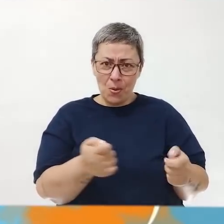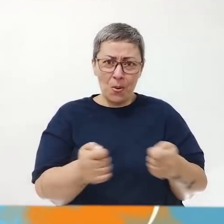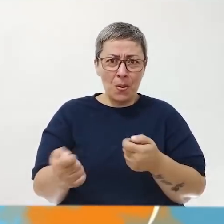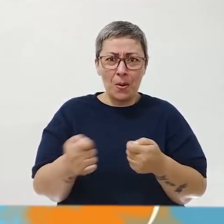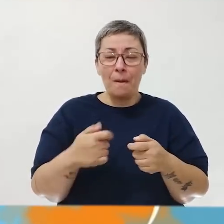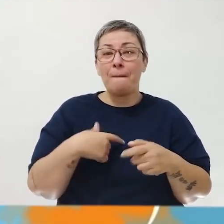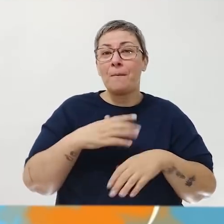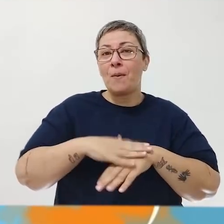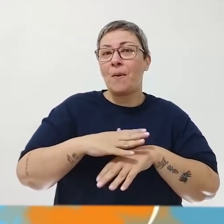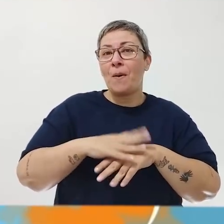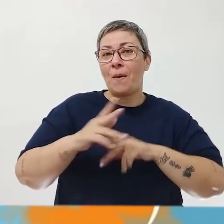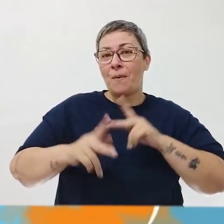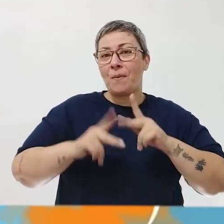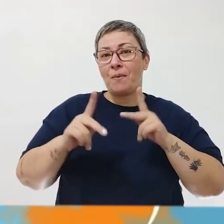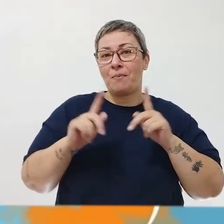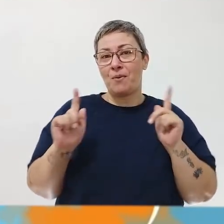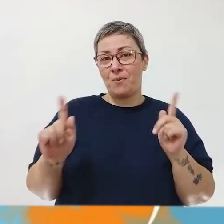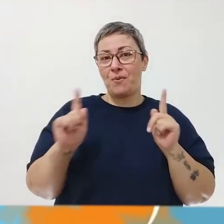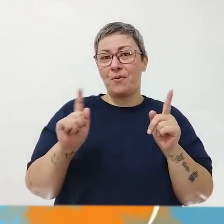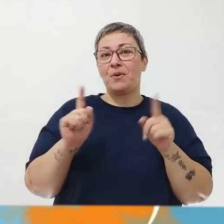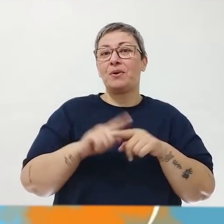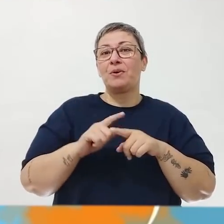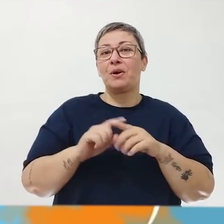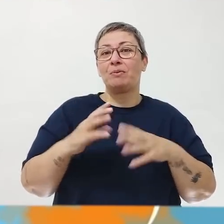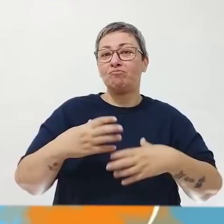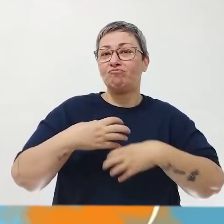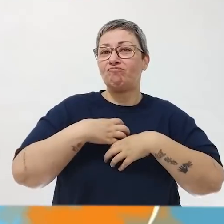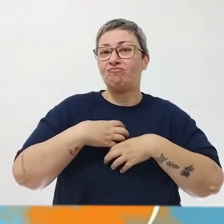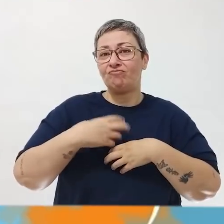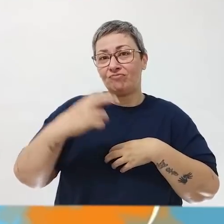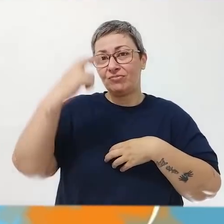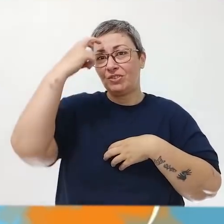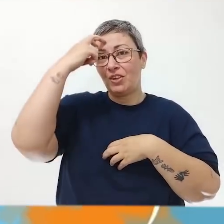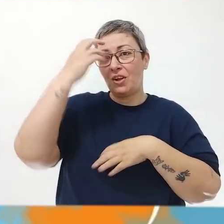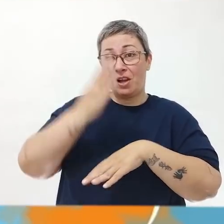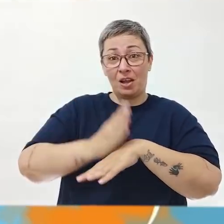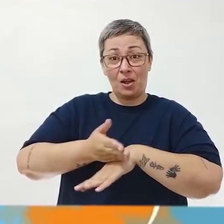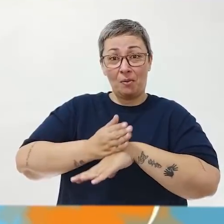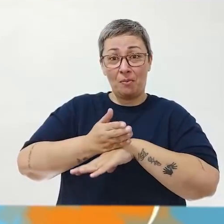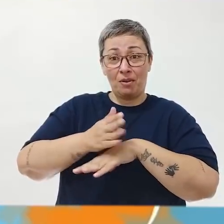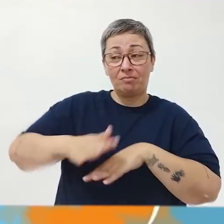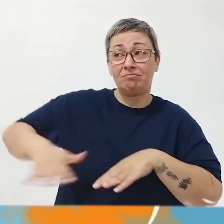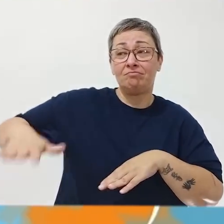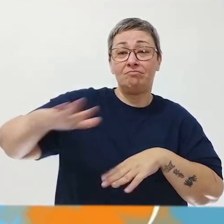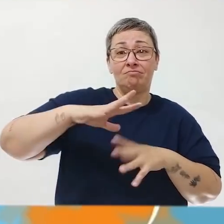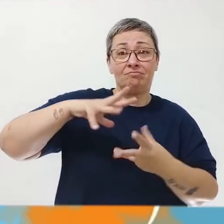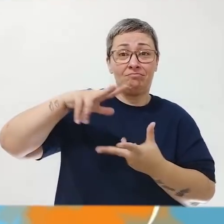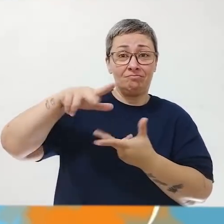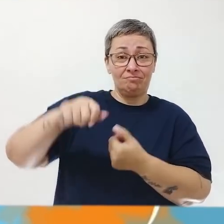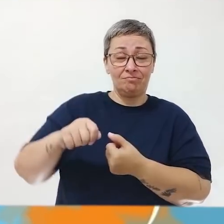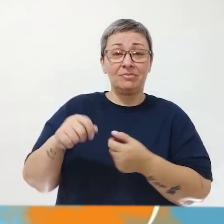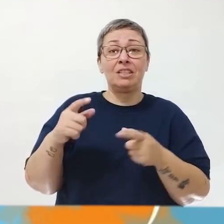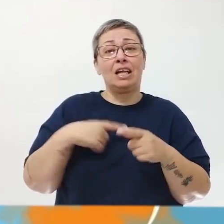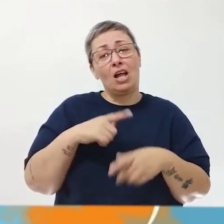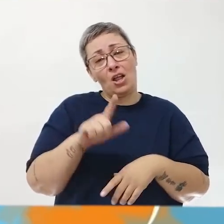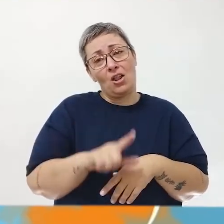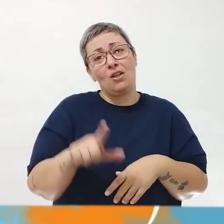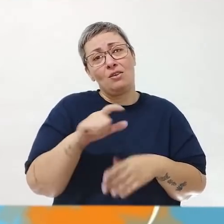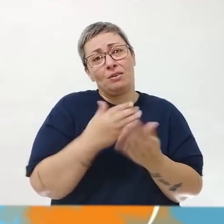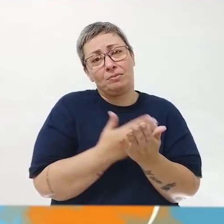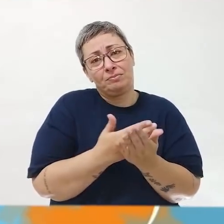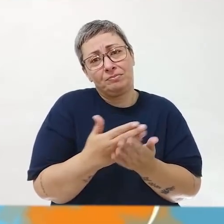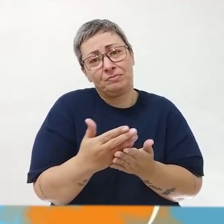tornando uma forma popular de diversão e uma parte da cultura moderna em diversas regiões do mundo. É claro